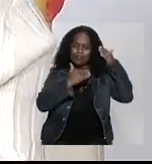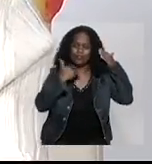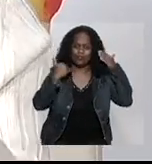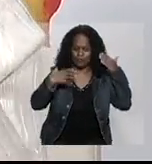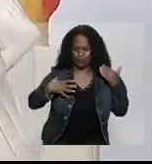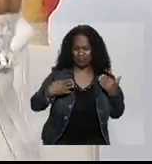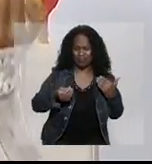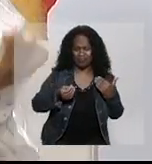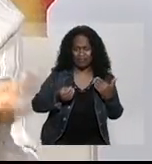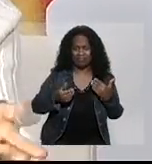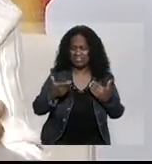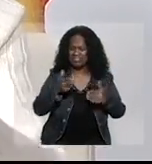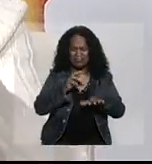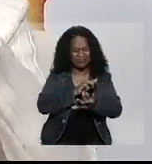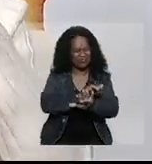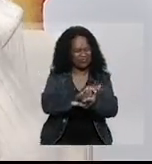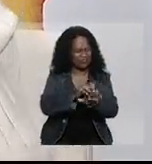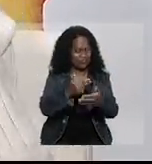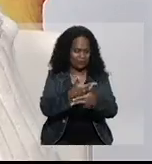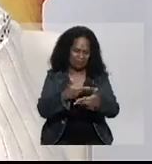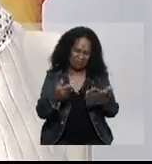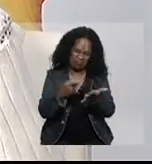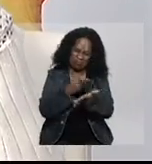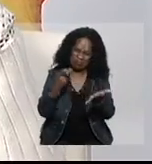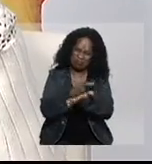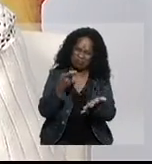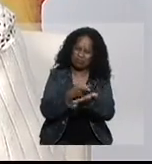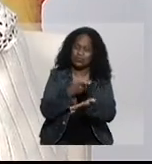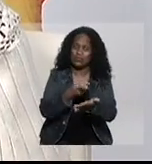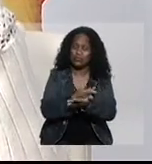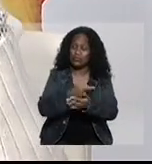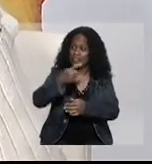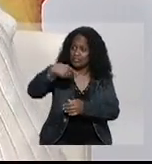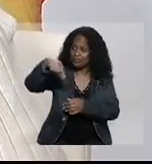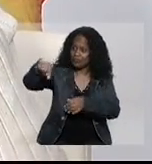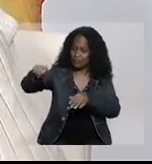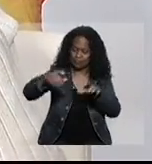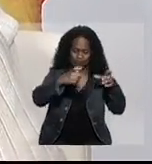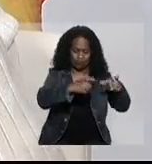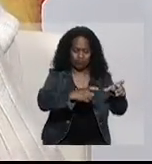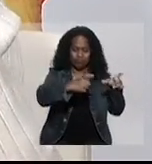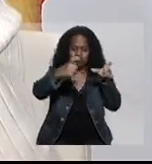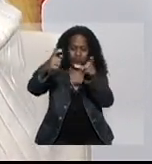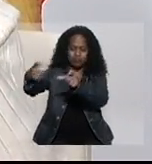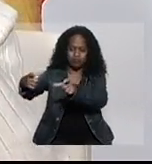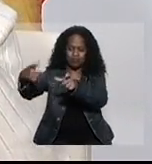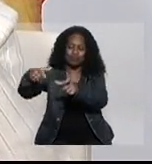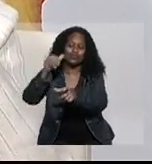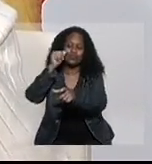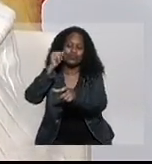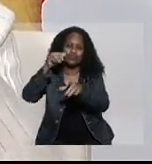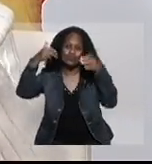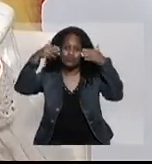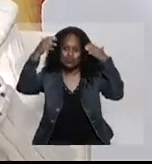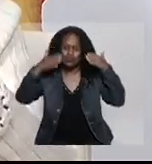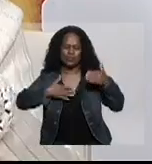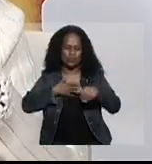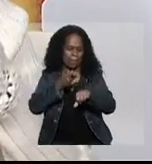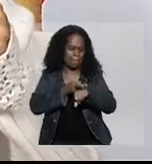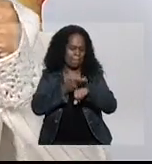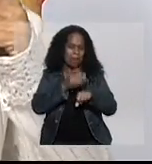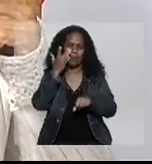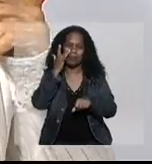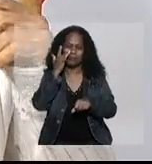em várias tramas, e ele vai buscar uma princesa numa outra terra que só gosta de ouro e prata.